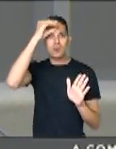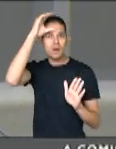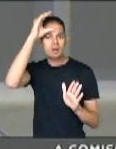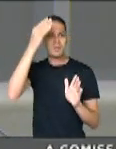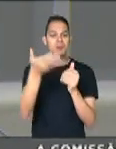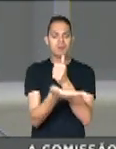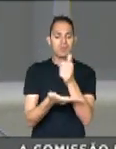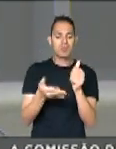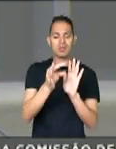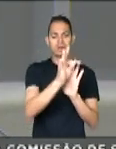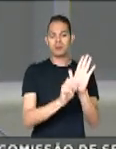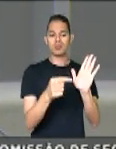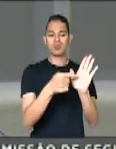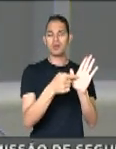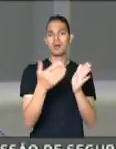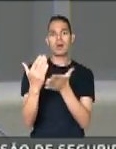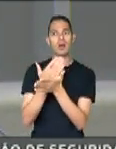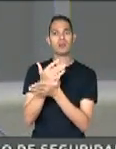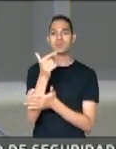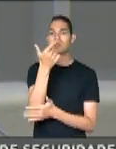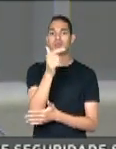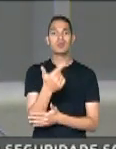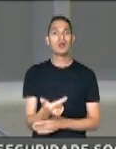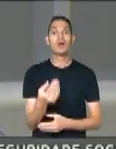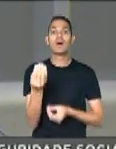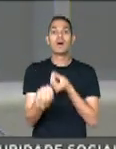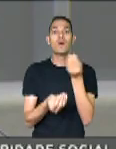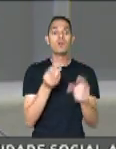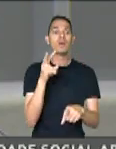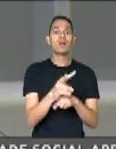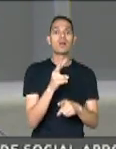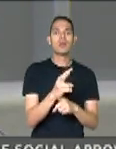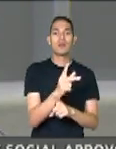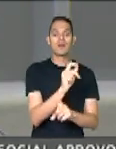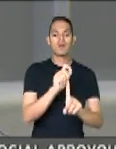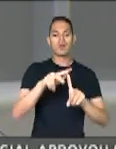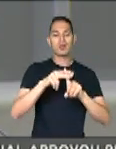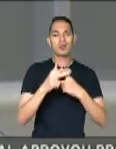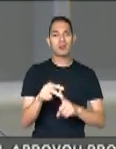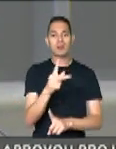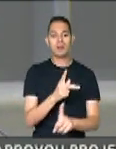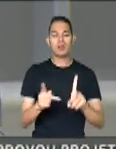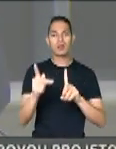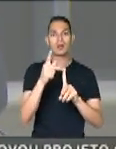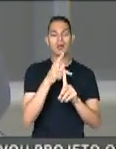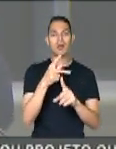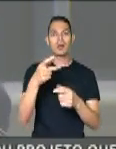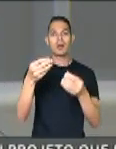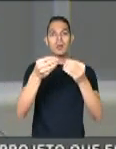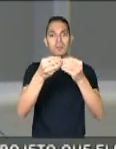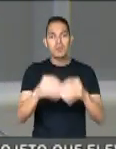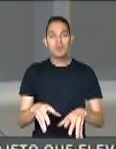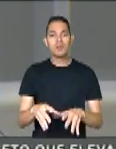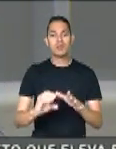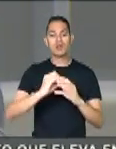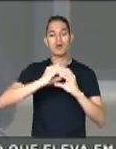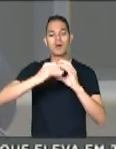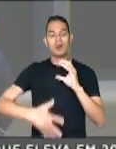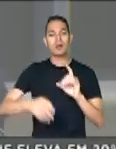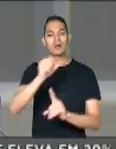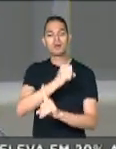básico sobre o que está no texto. Como defender uma reforma da Previdência que inviabiliza o caráter social da